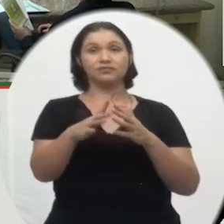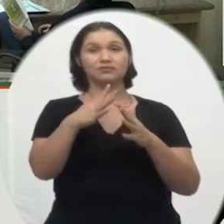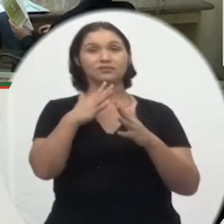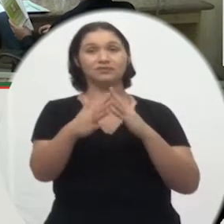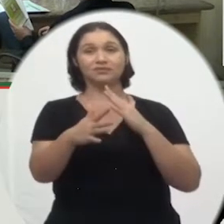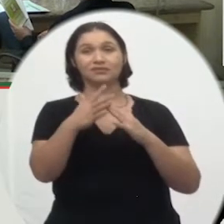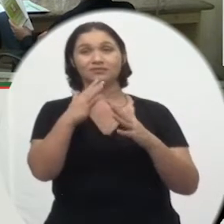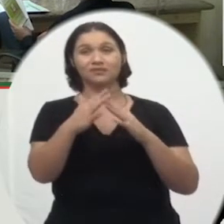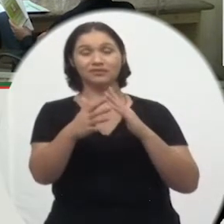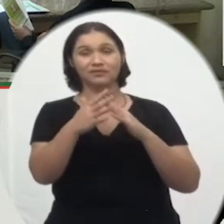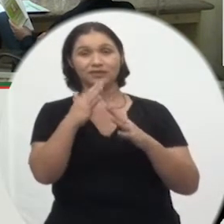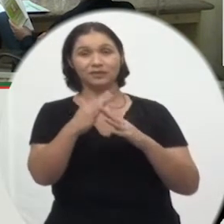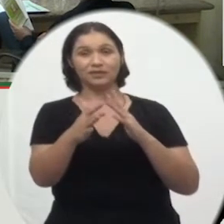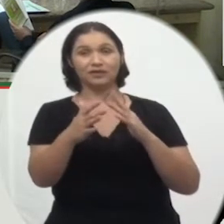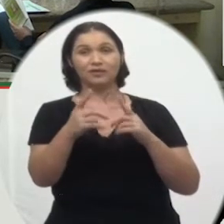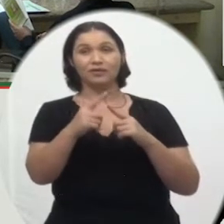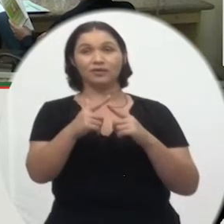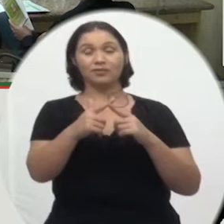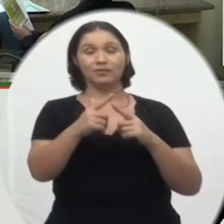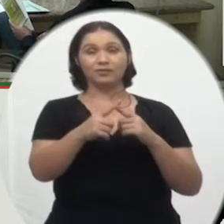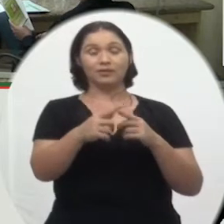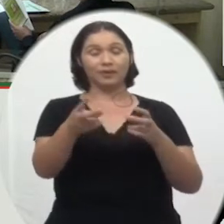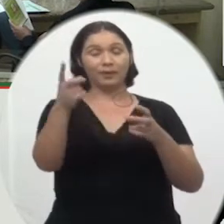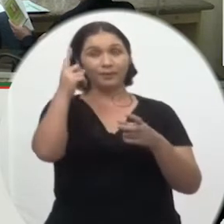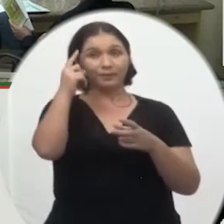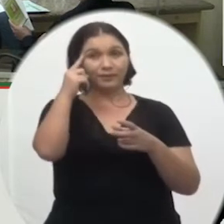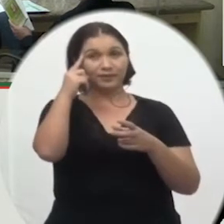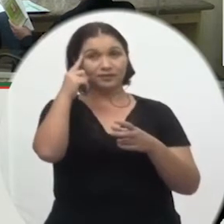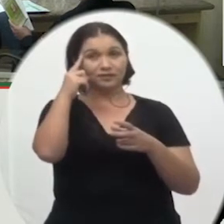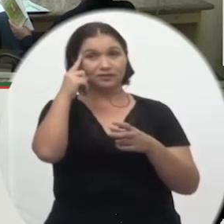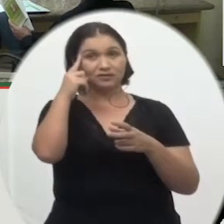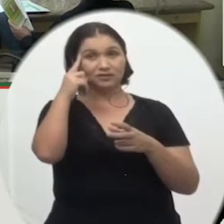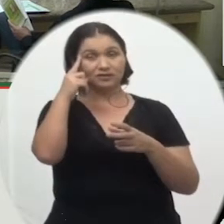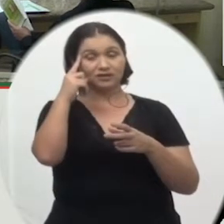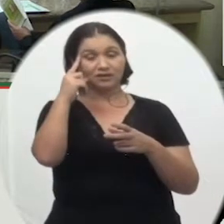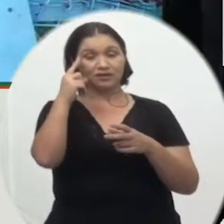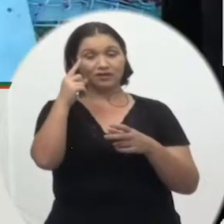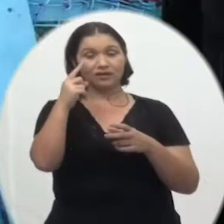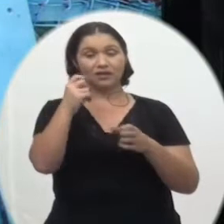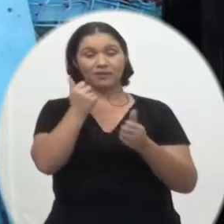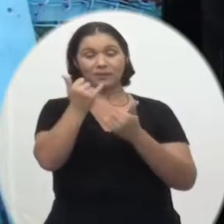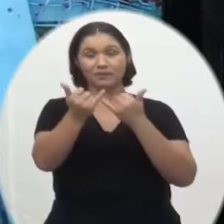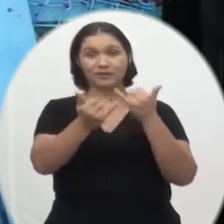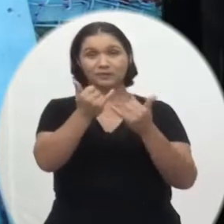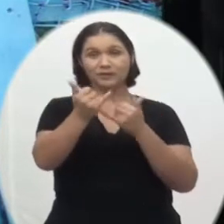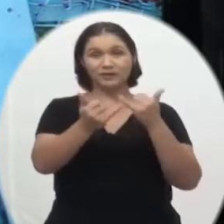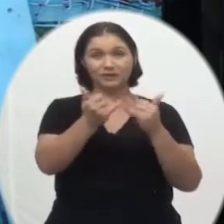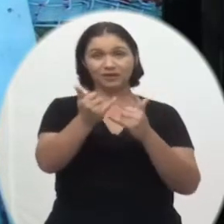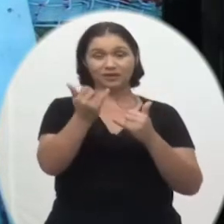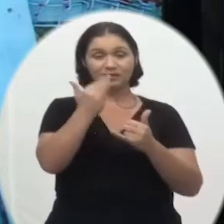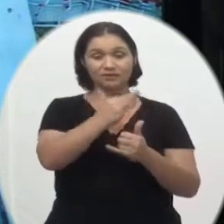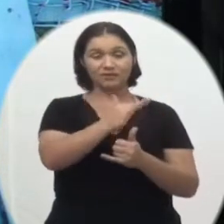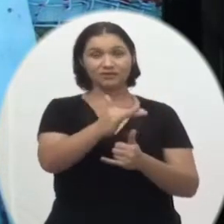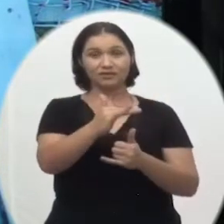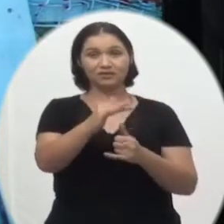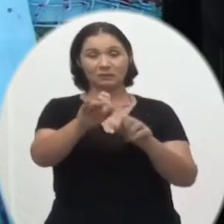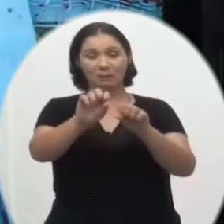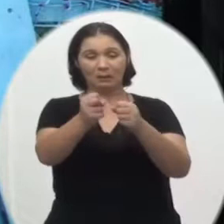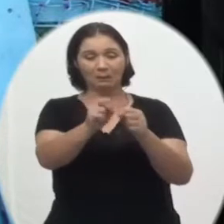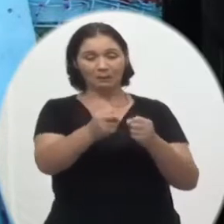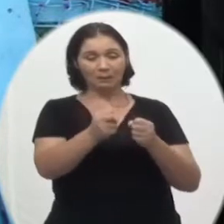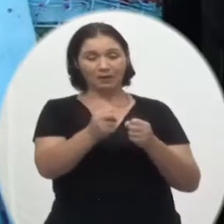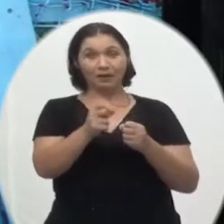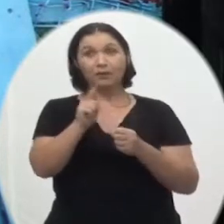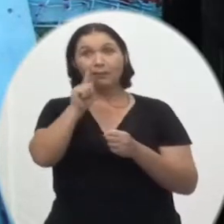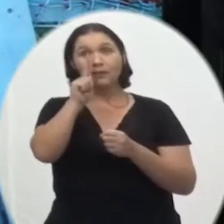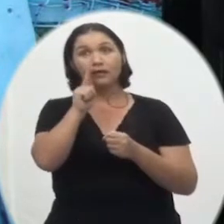E agora imagina para criança, né? Olha a situação que está esses brinquedos. Olha o perigo que está esses brinquedos. Então a